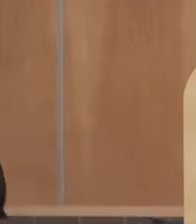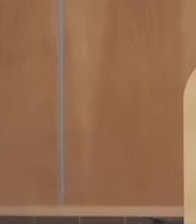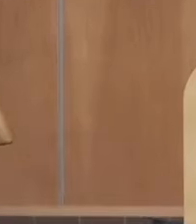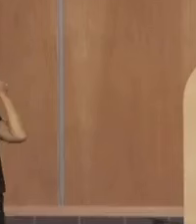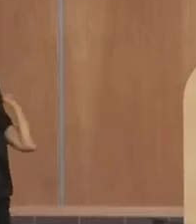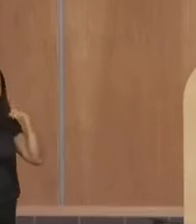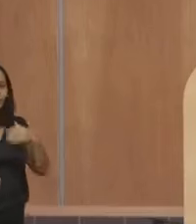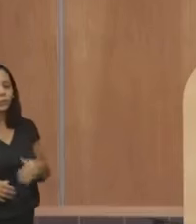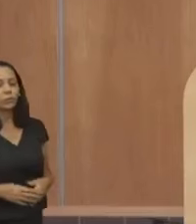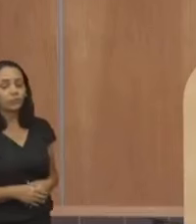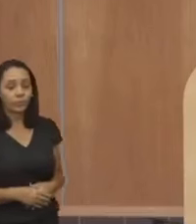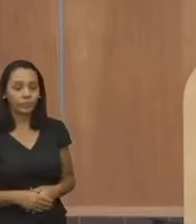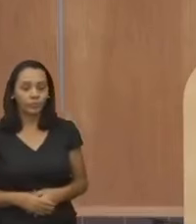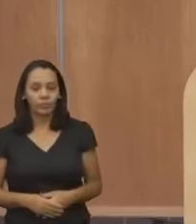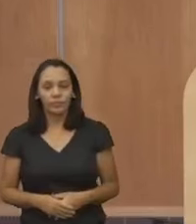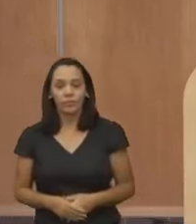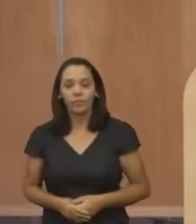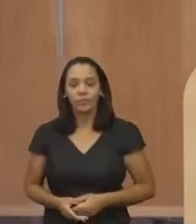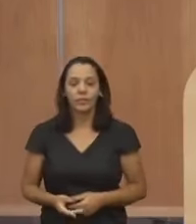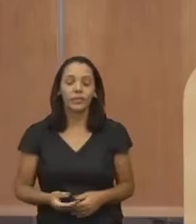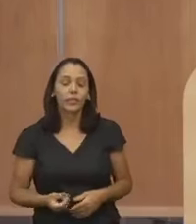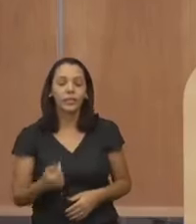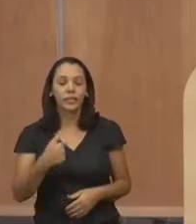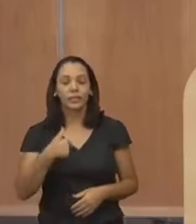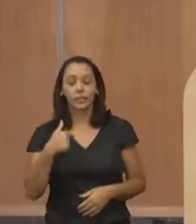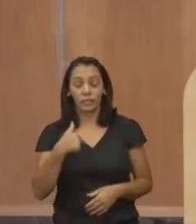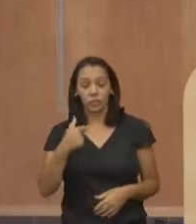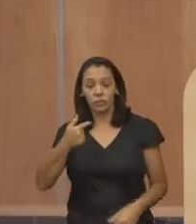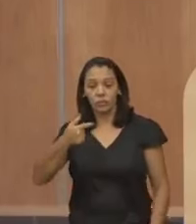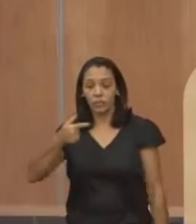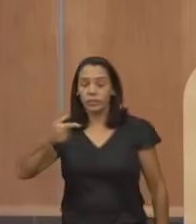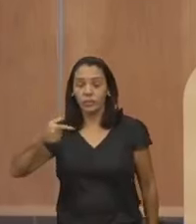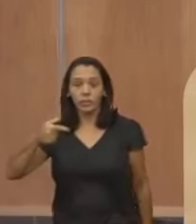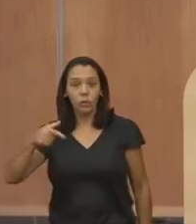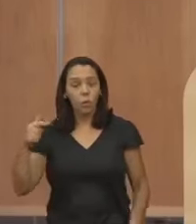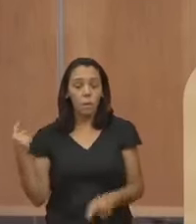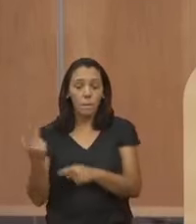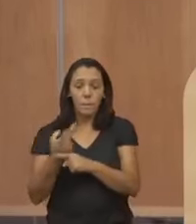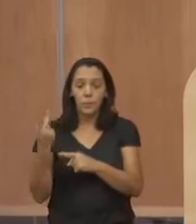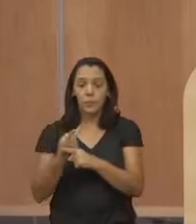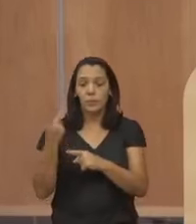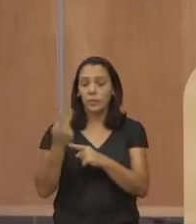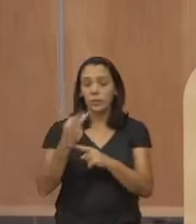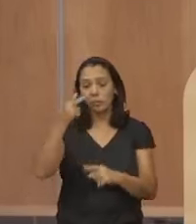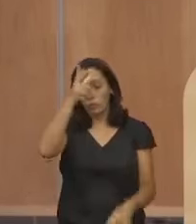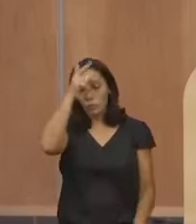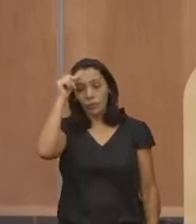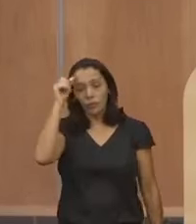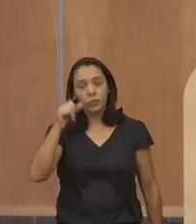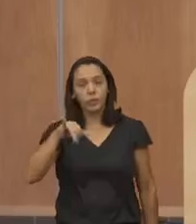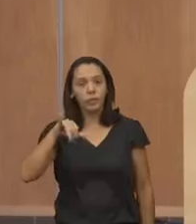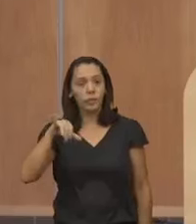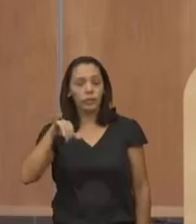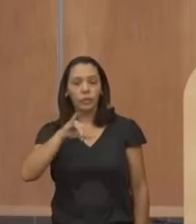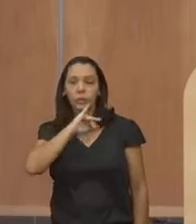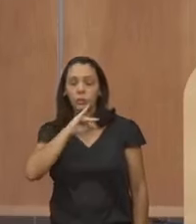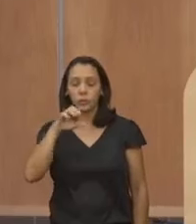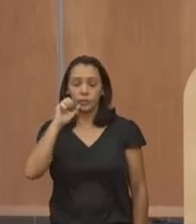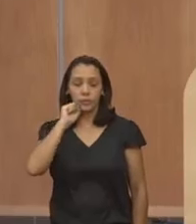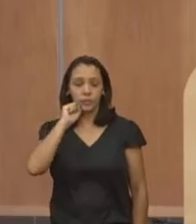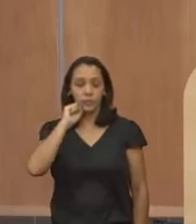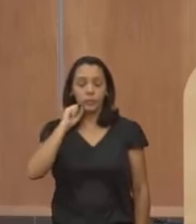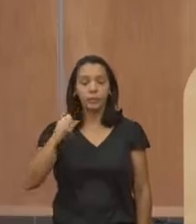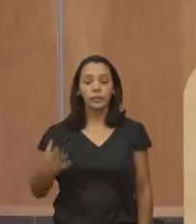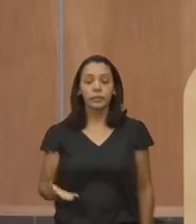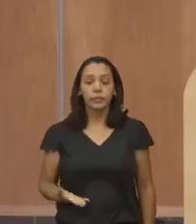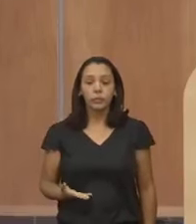cá. Eu falei, não, eu sou diferenciado. E eu fazia isso, eu ia atrás do prefeito, na época foi o Isaías Santana, agradeço pela oportunidade que me deu também de ser subprefeito.